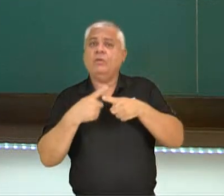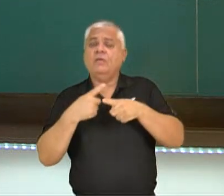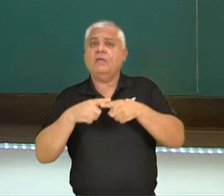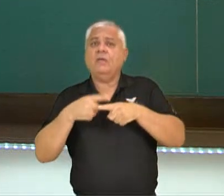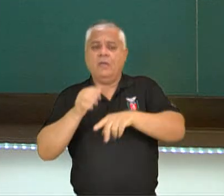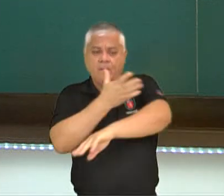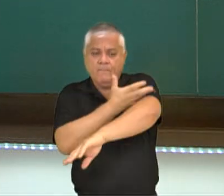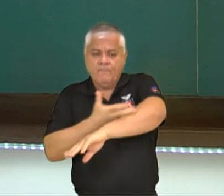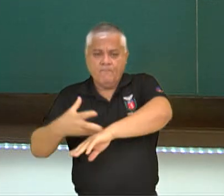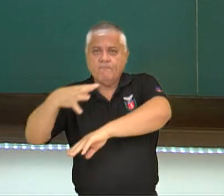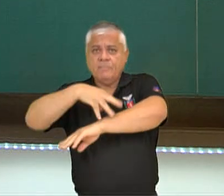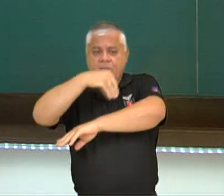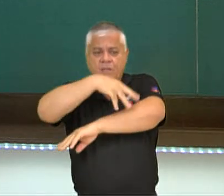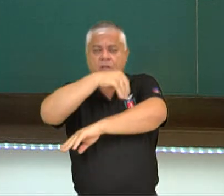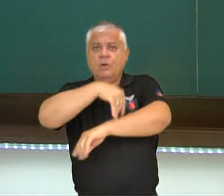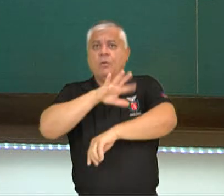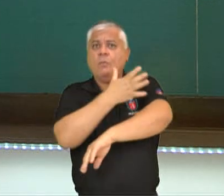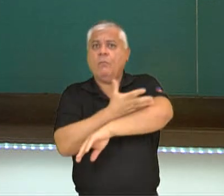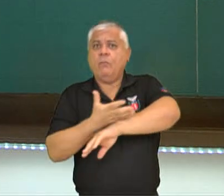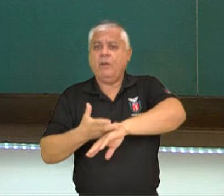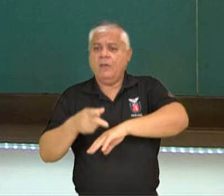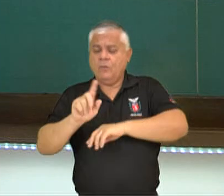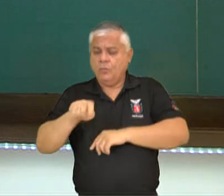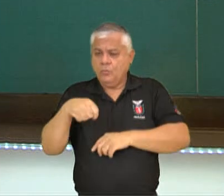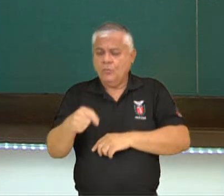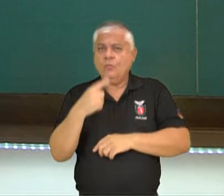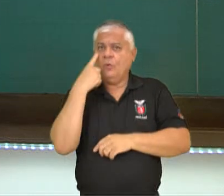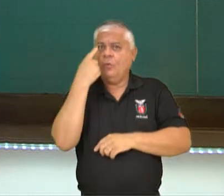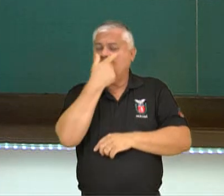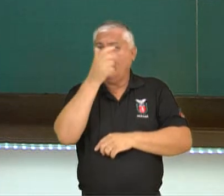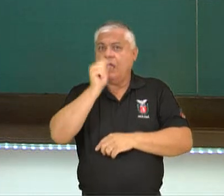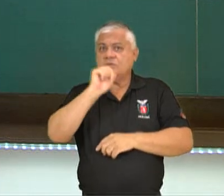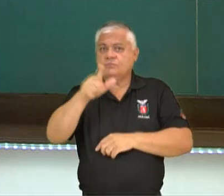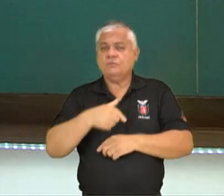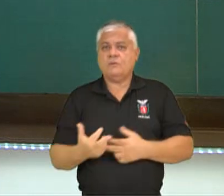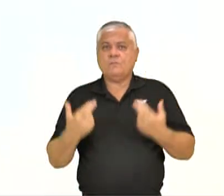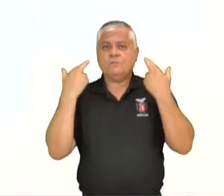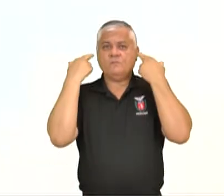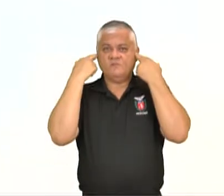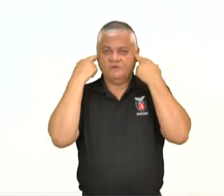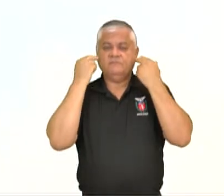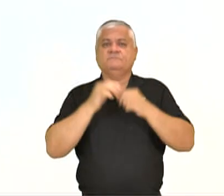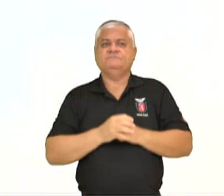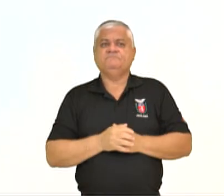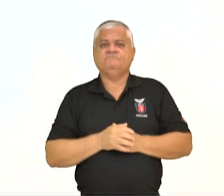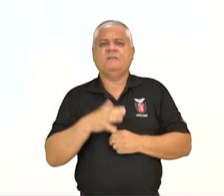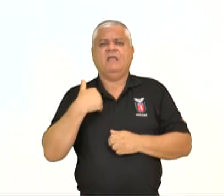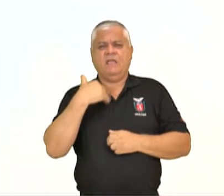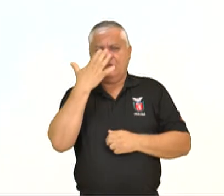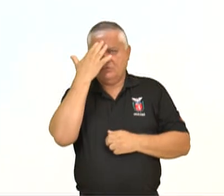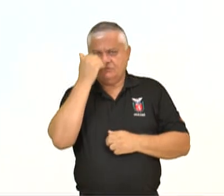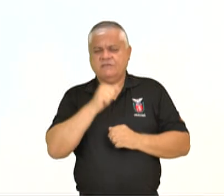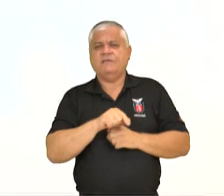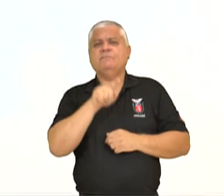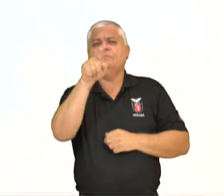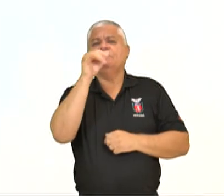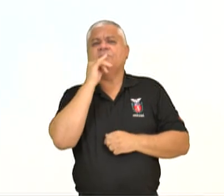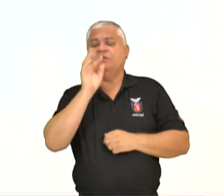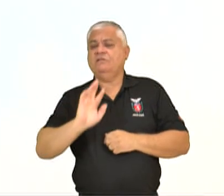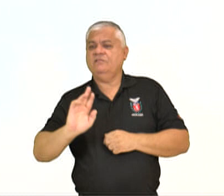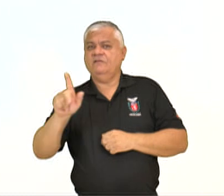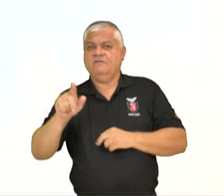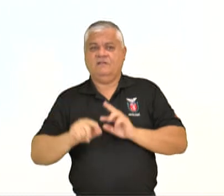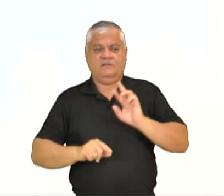várias características no organismo. Então é isso que a gente vai continuar vendo na aula de hoje. Olha só, eu sei que você sabe qual a diferença entre